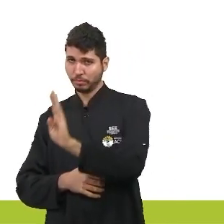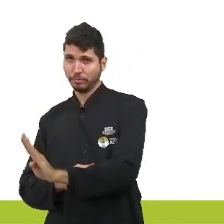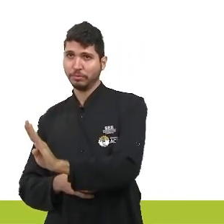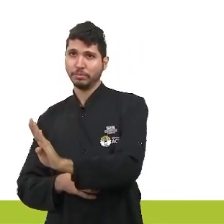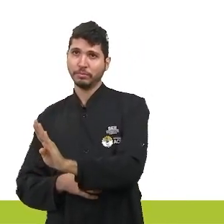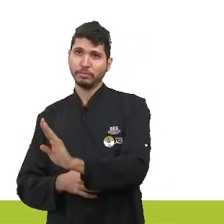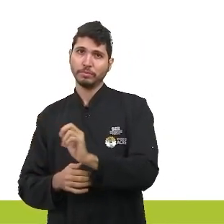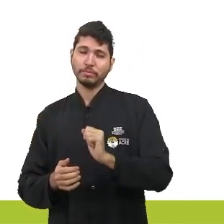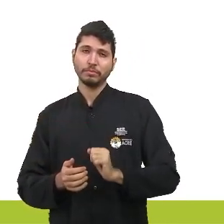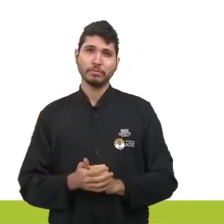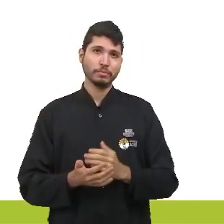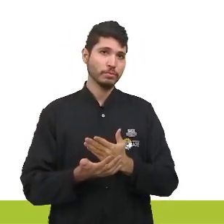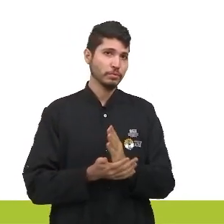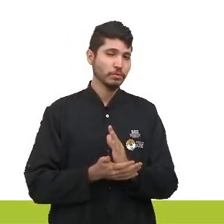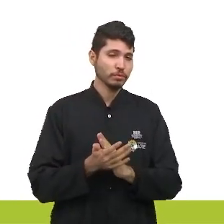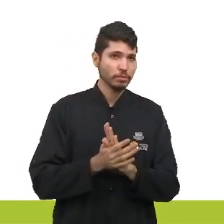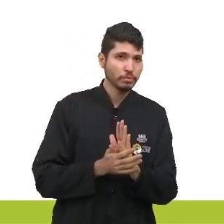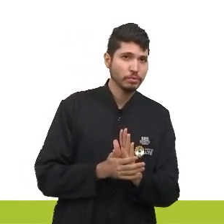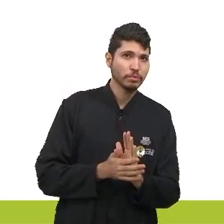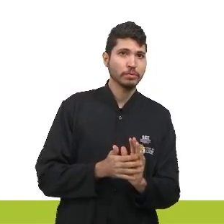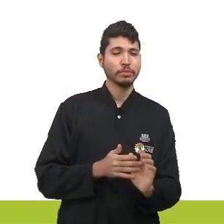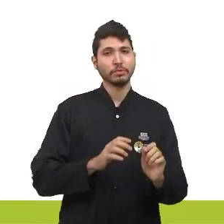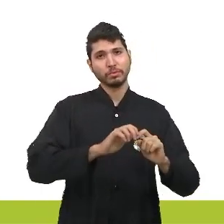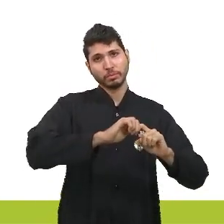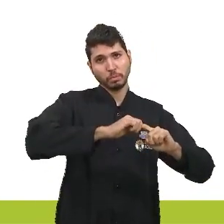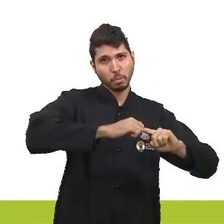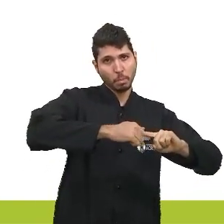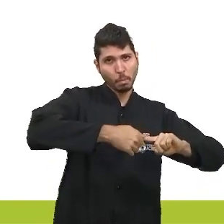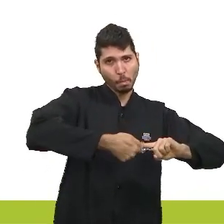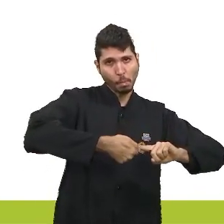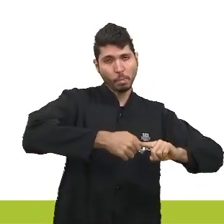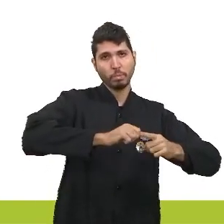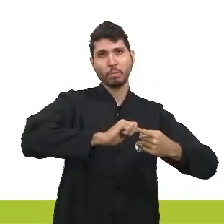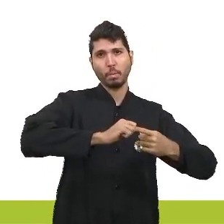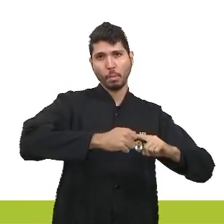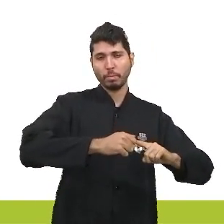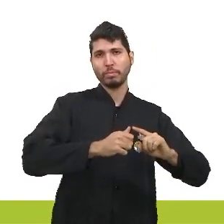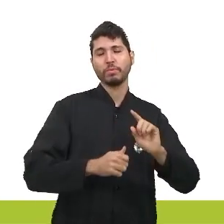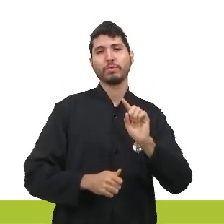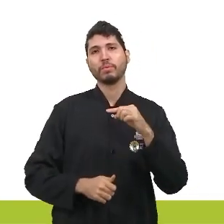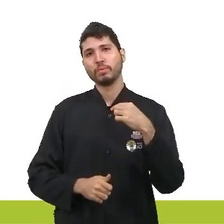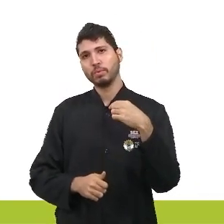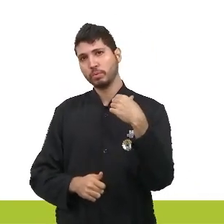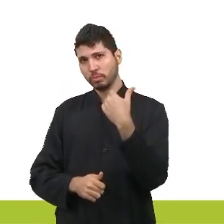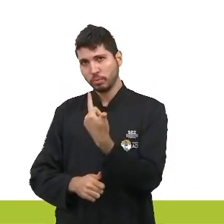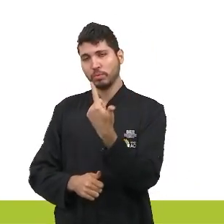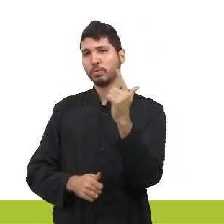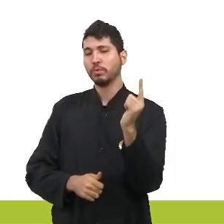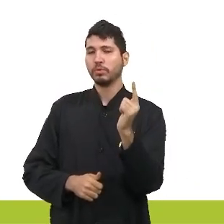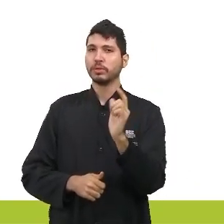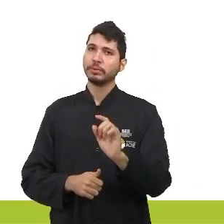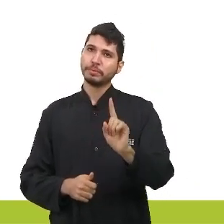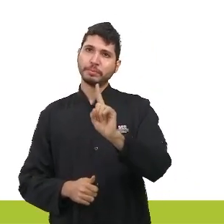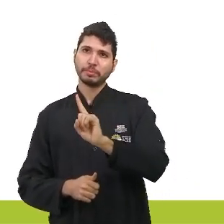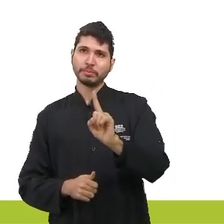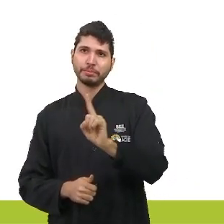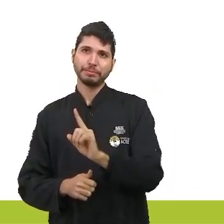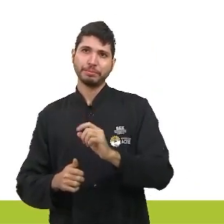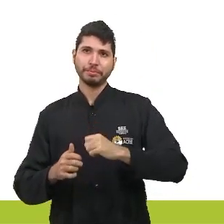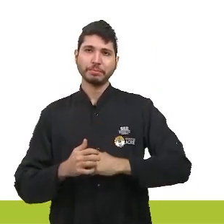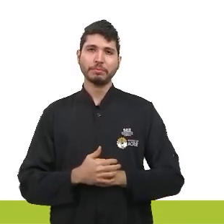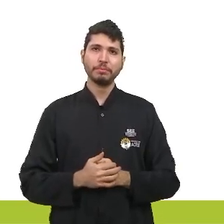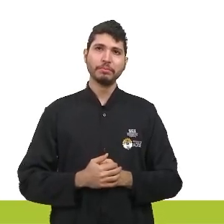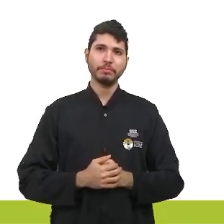apontado. Então, a quantidade de lápis em B ficará 10, sendo que